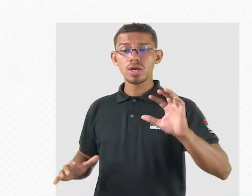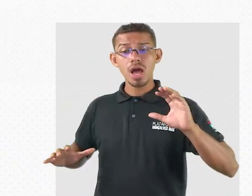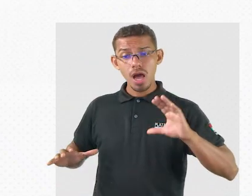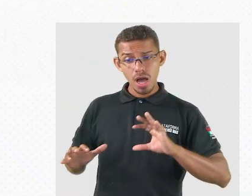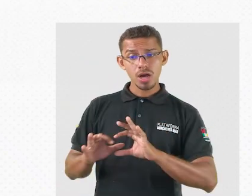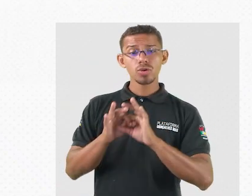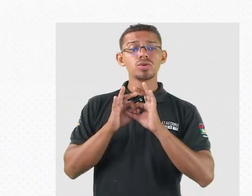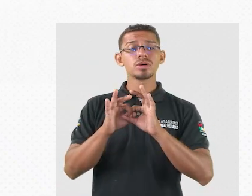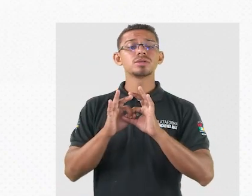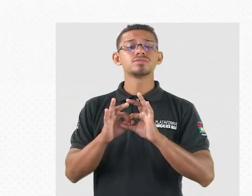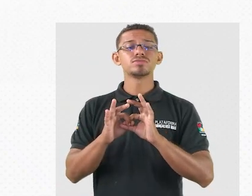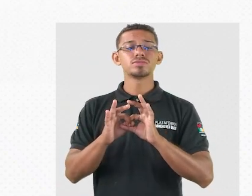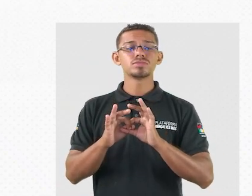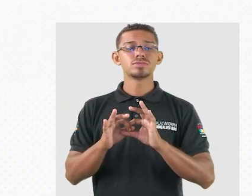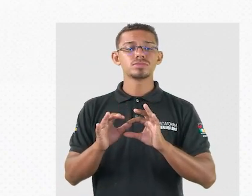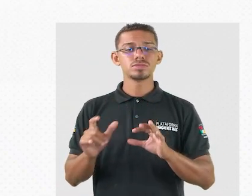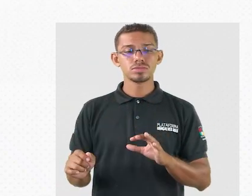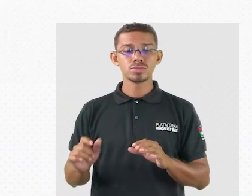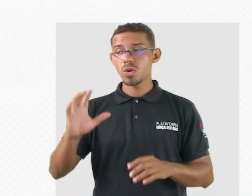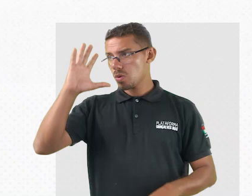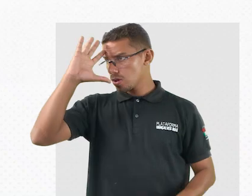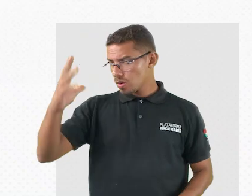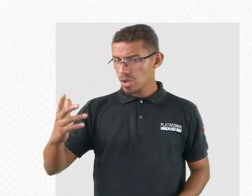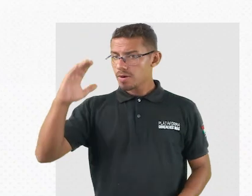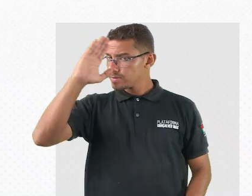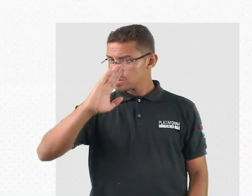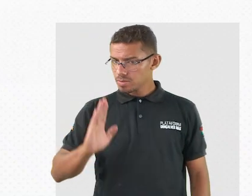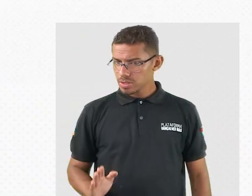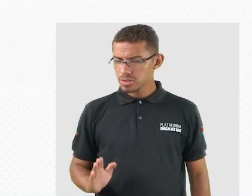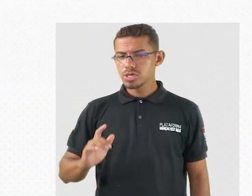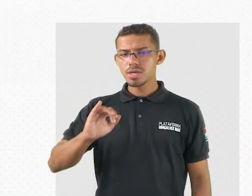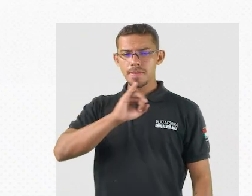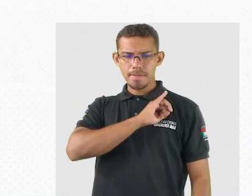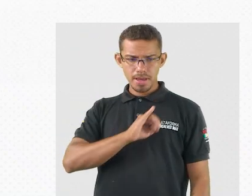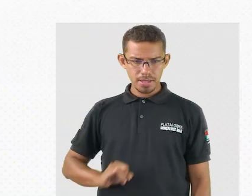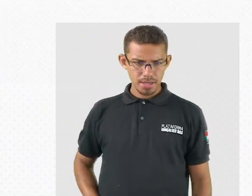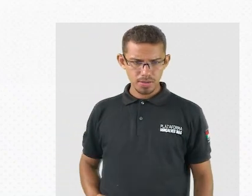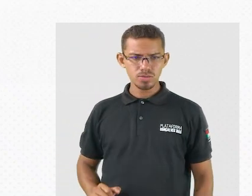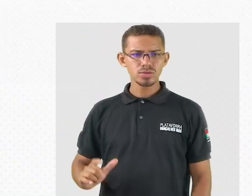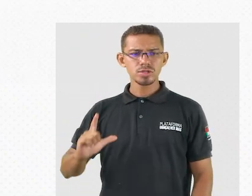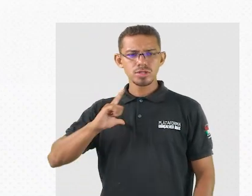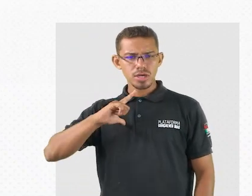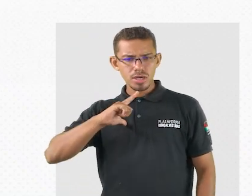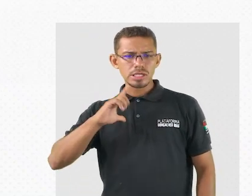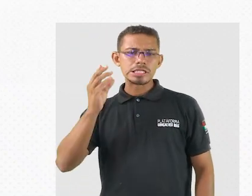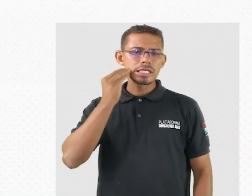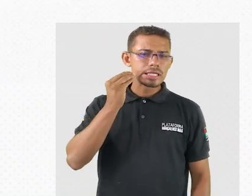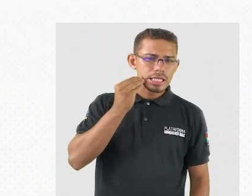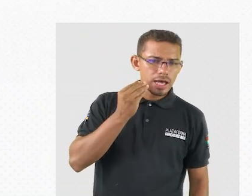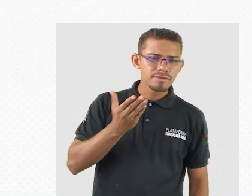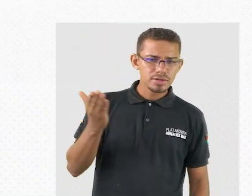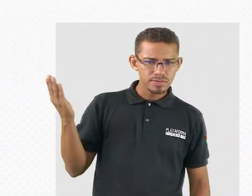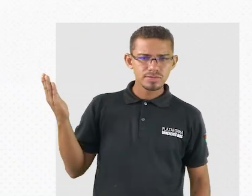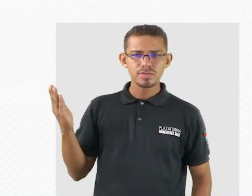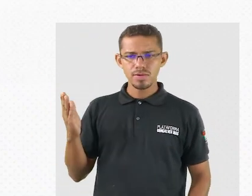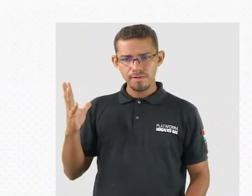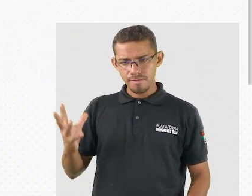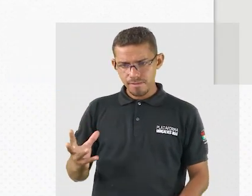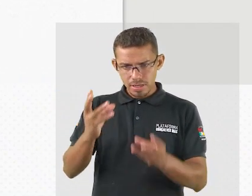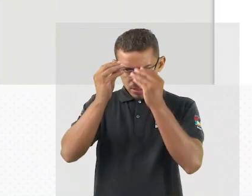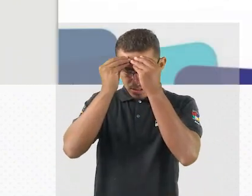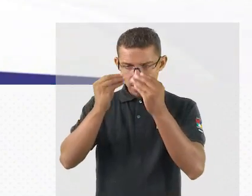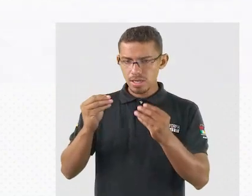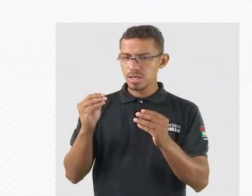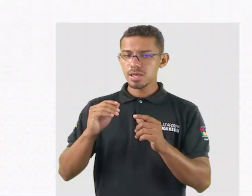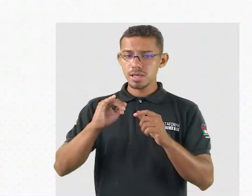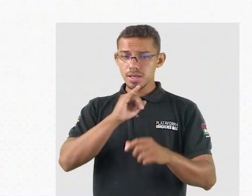ancorada a o que ocorre no Brasil imperial, aonde você tentava ali fixar o